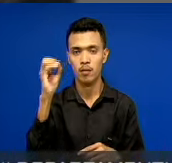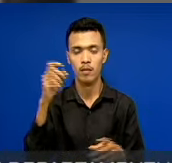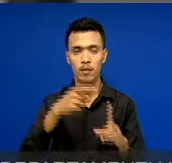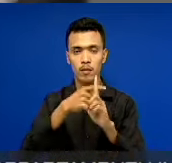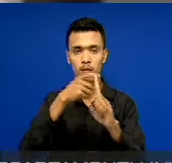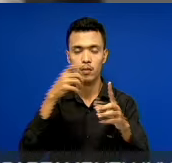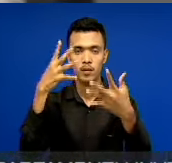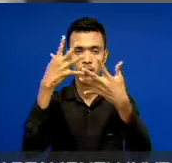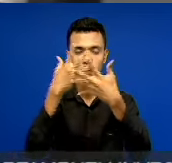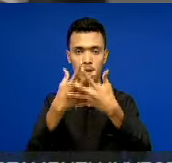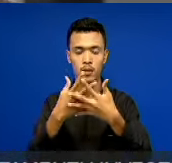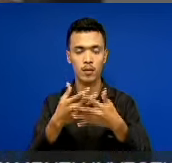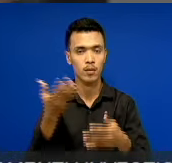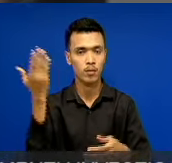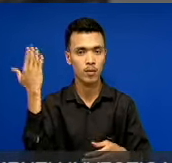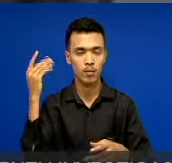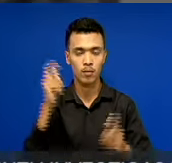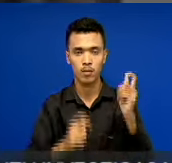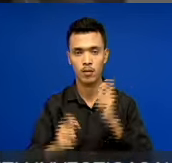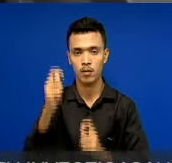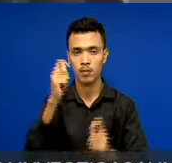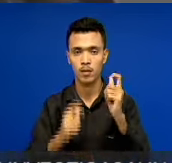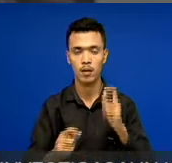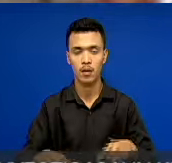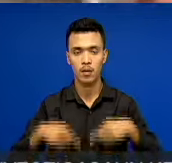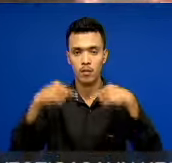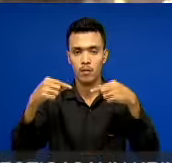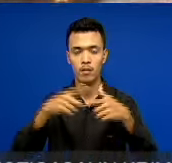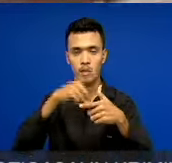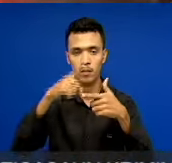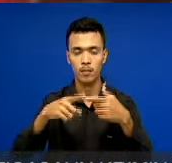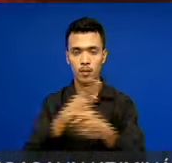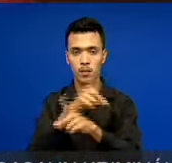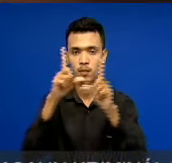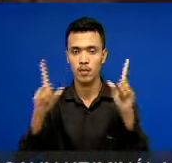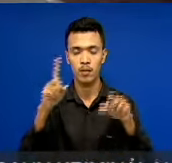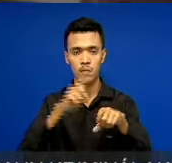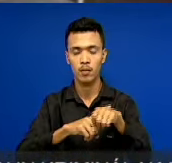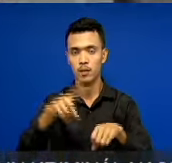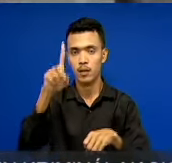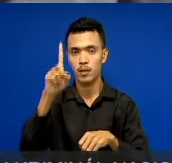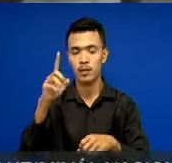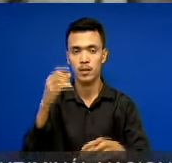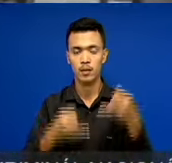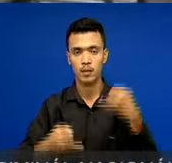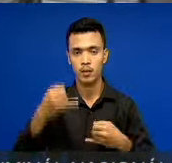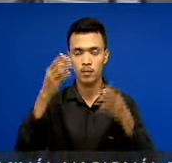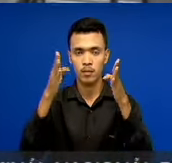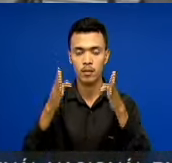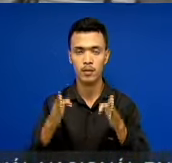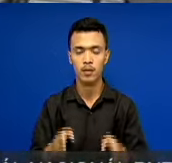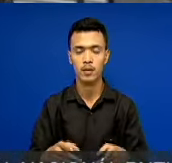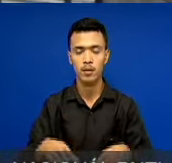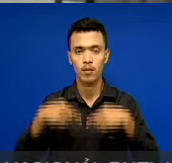ação prisão preventiva, né, antes, né, Tribunal aplica uma. A foi liberta leudet horasira, Supremo Tribunal de Justiça, sai ricas